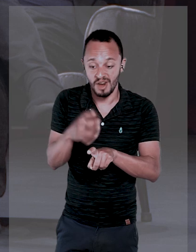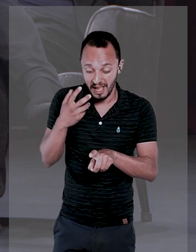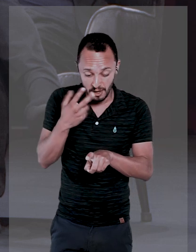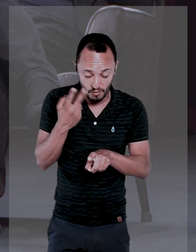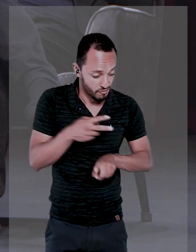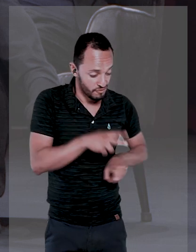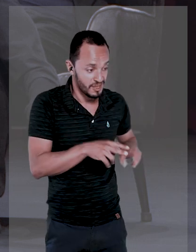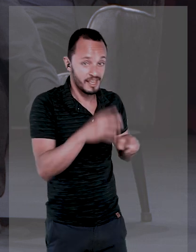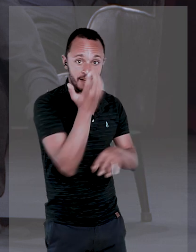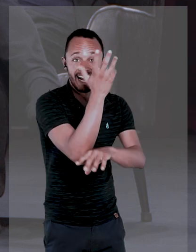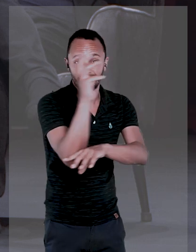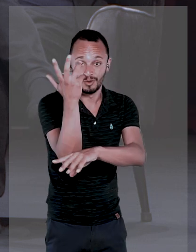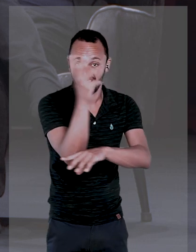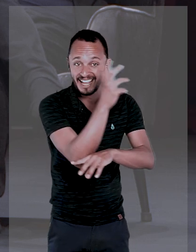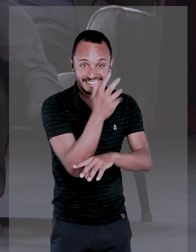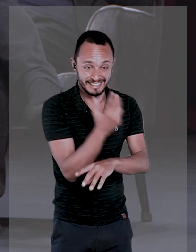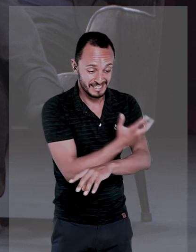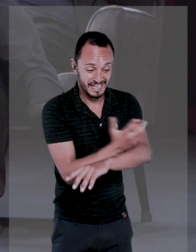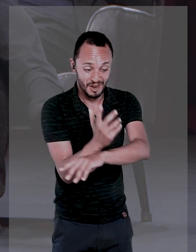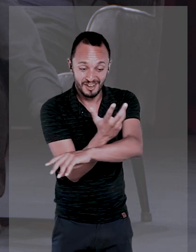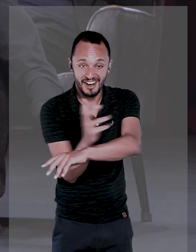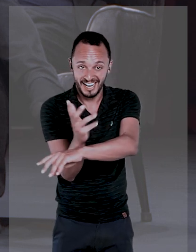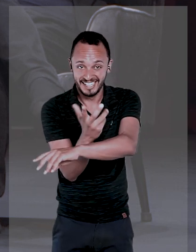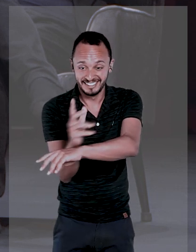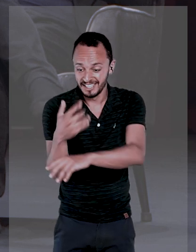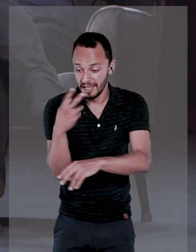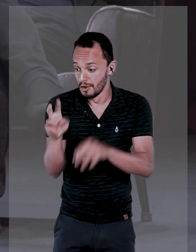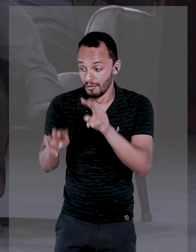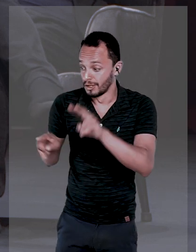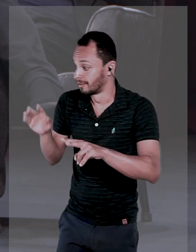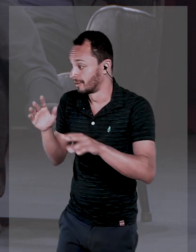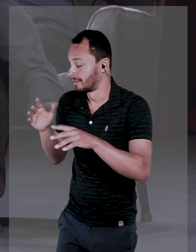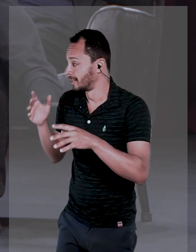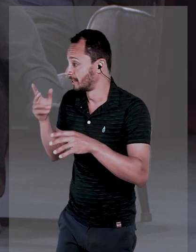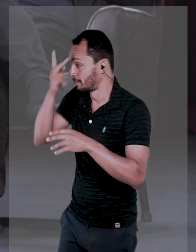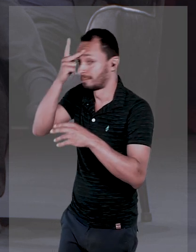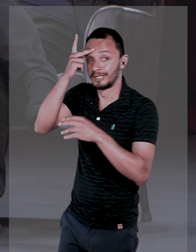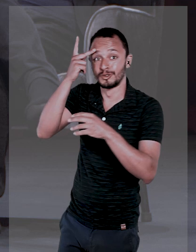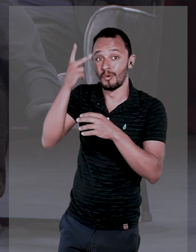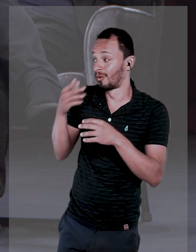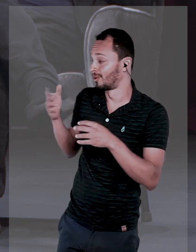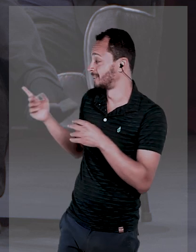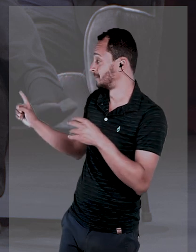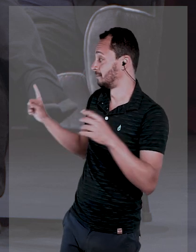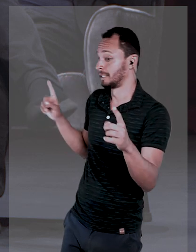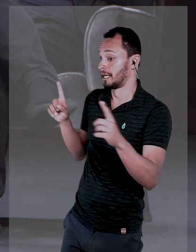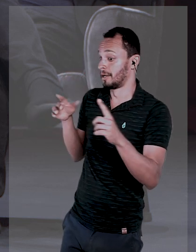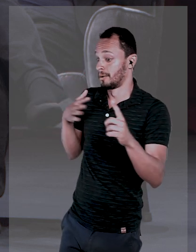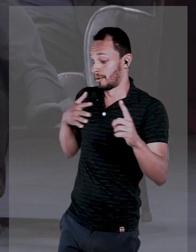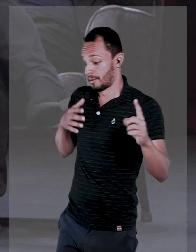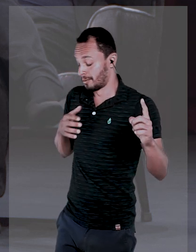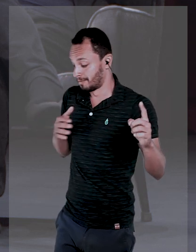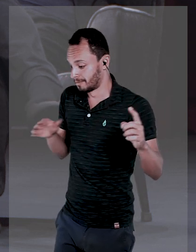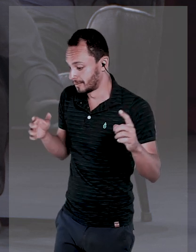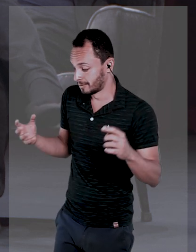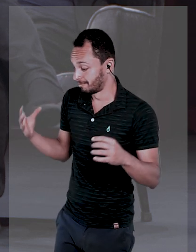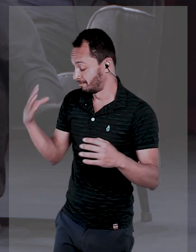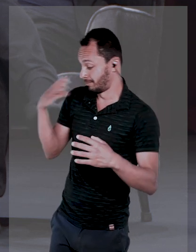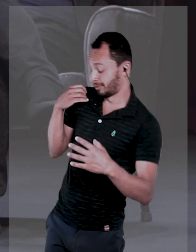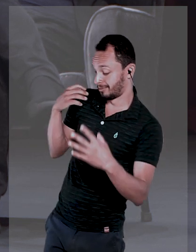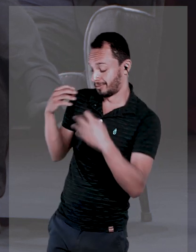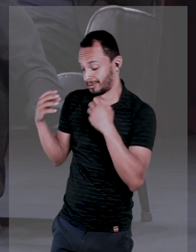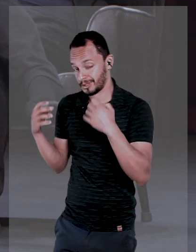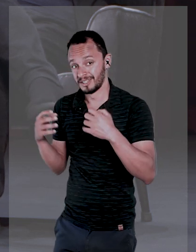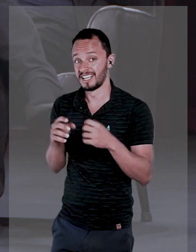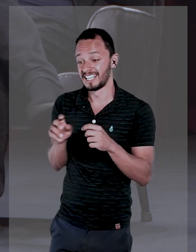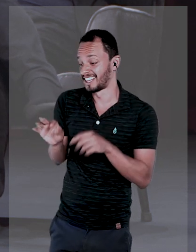jacarés e creio que não estava muito capaz de prestar atenção às pessoas porque tinha